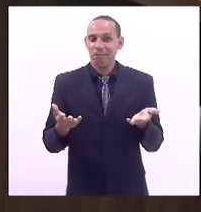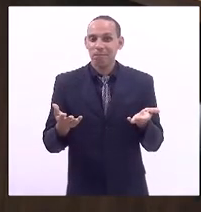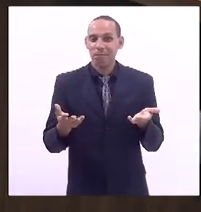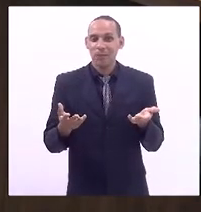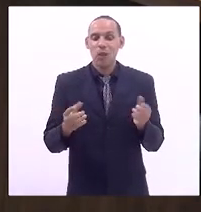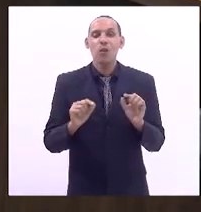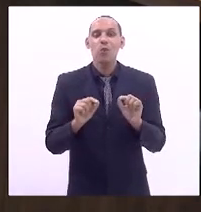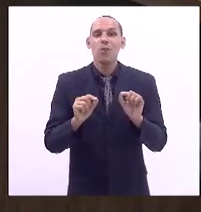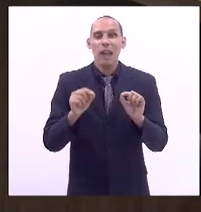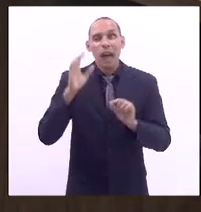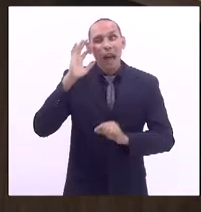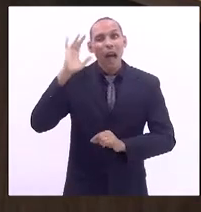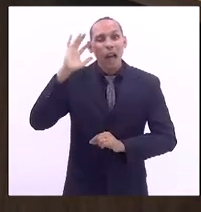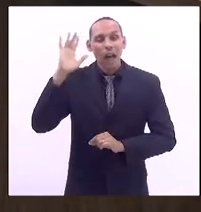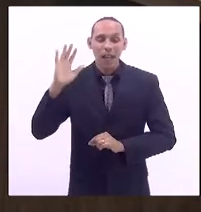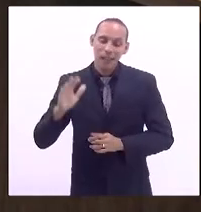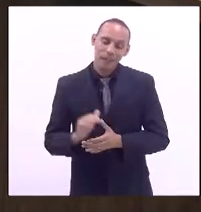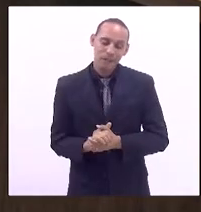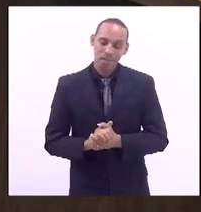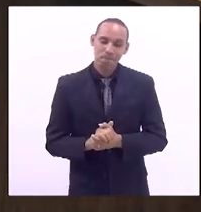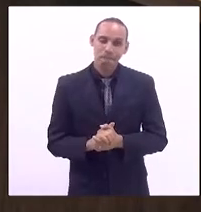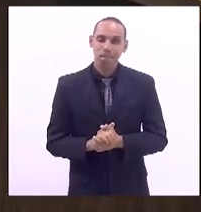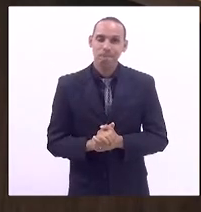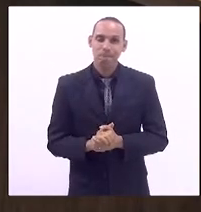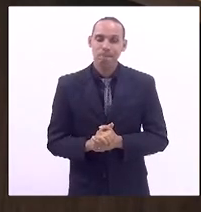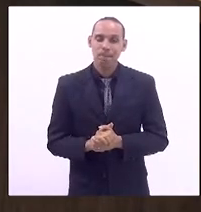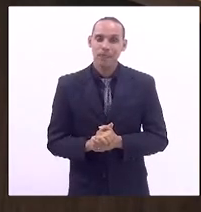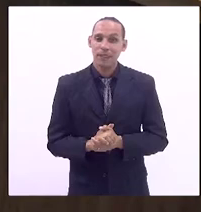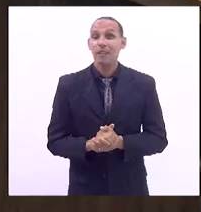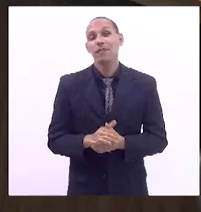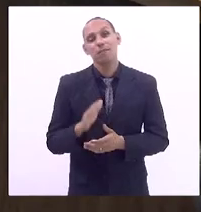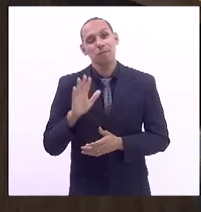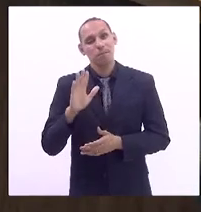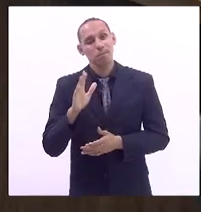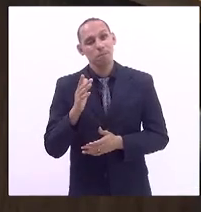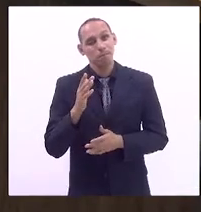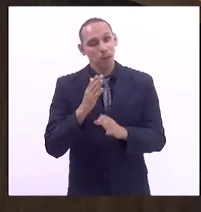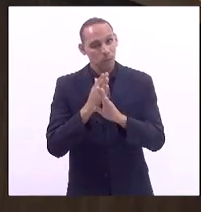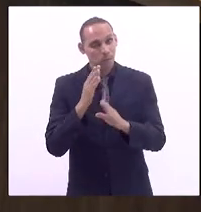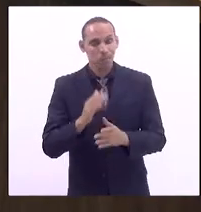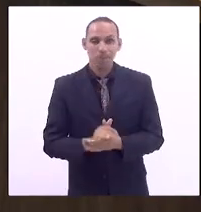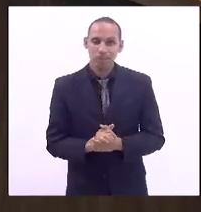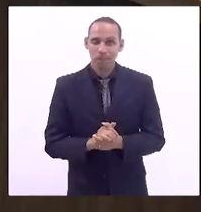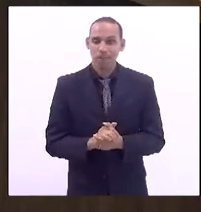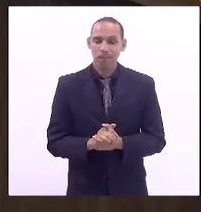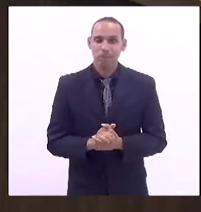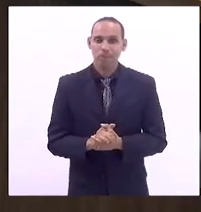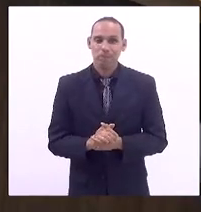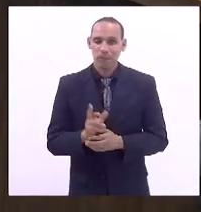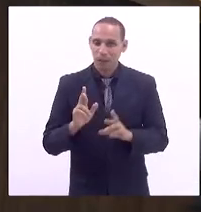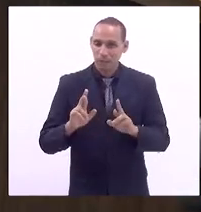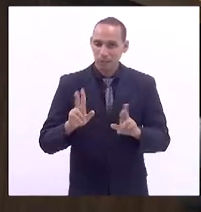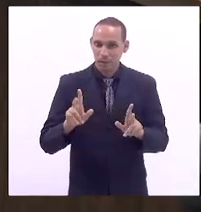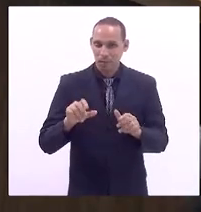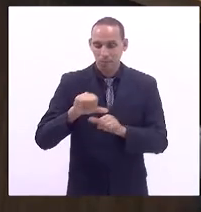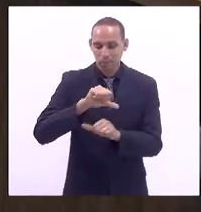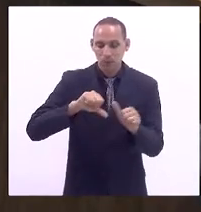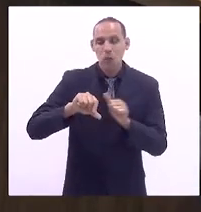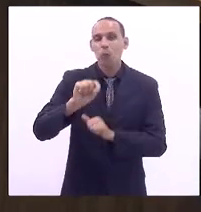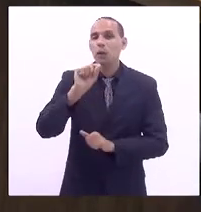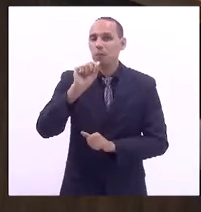Raia da suposição E aí e de outro porte de outro porte